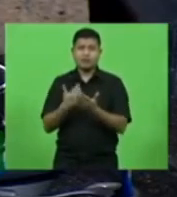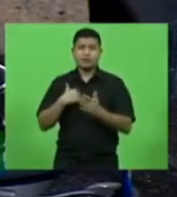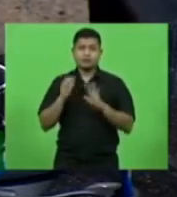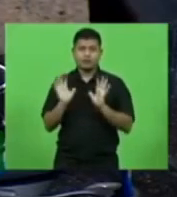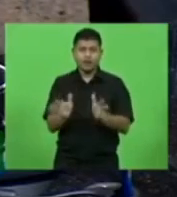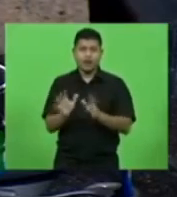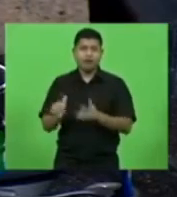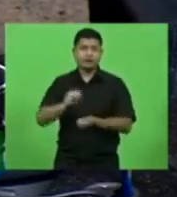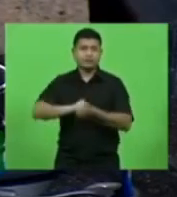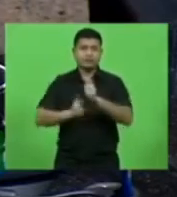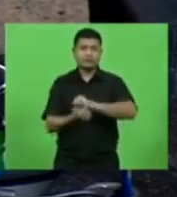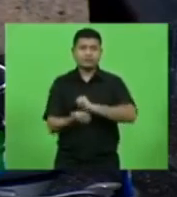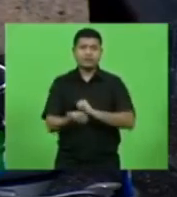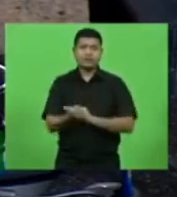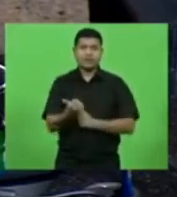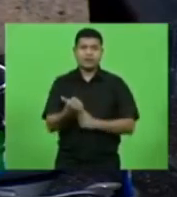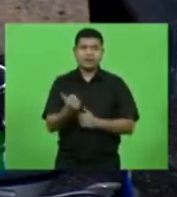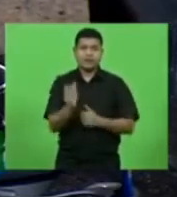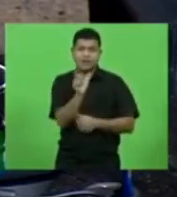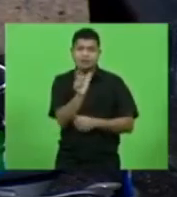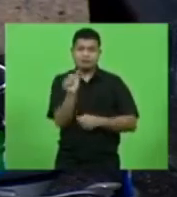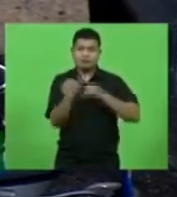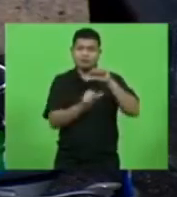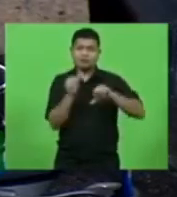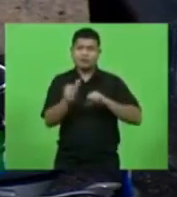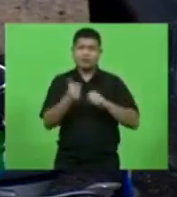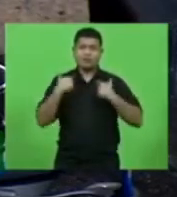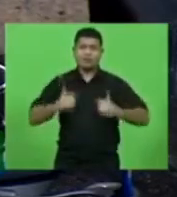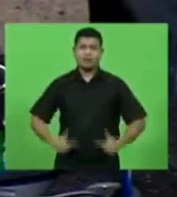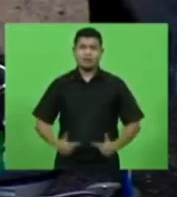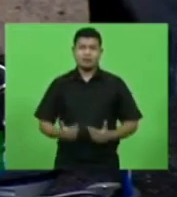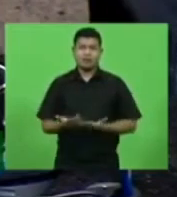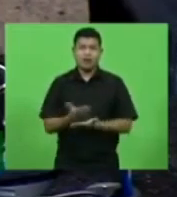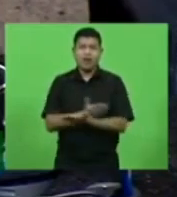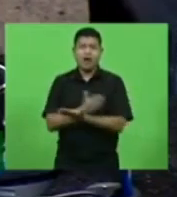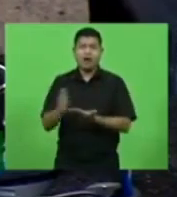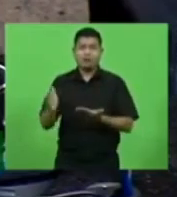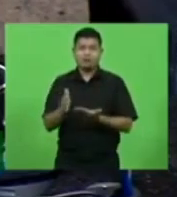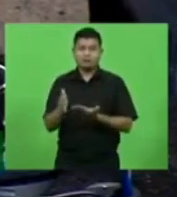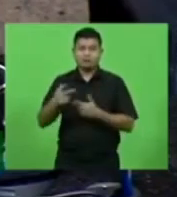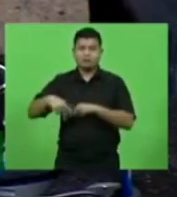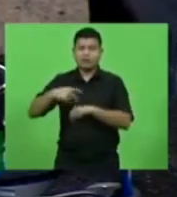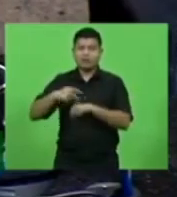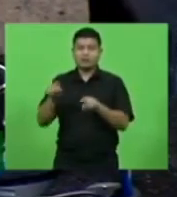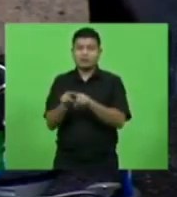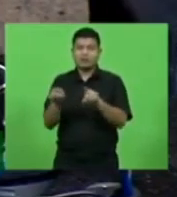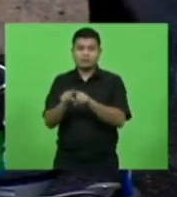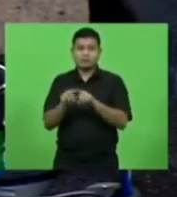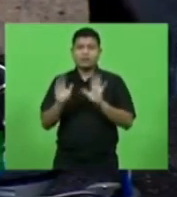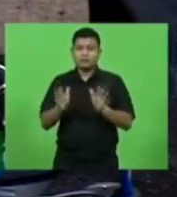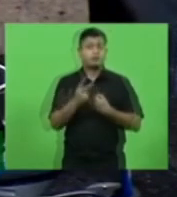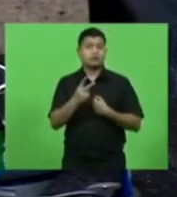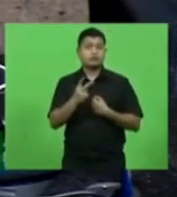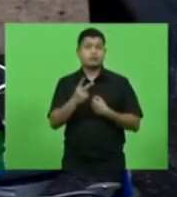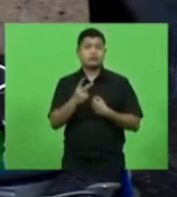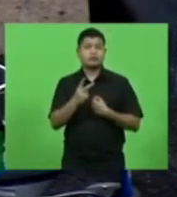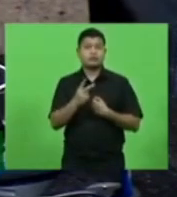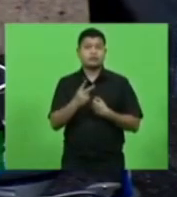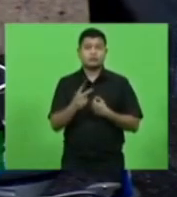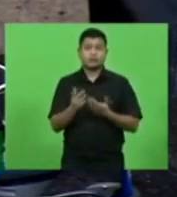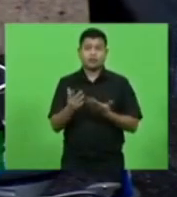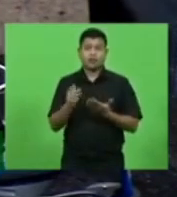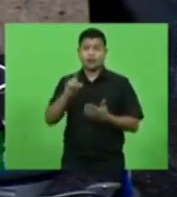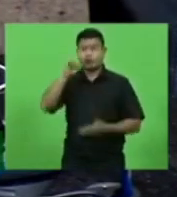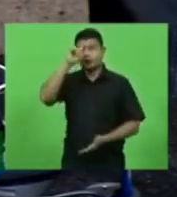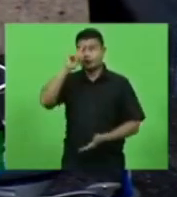neutro. Países já estão na nossa frente se precavendo contra esse caso. Nós temos também o artigo 2º, que define que